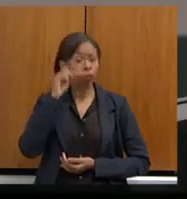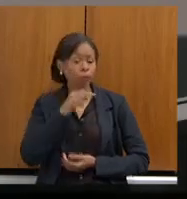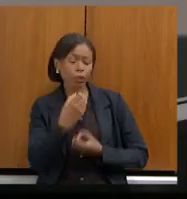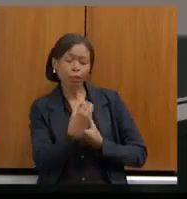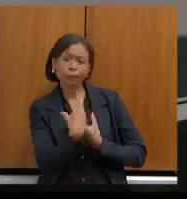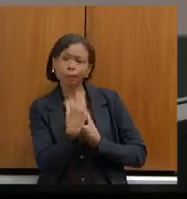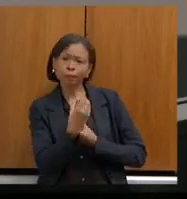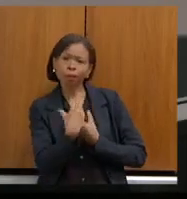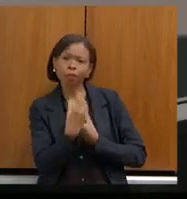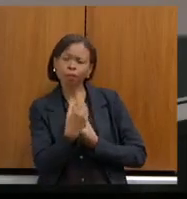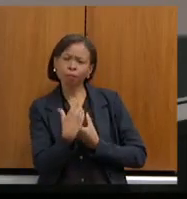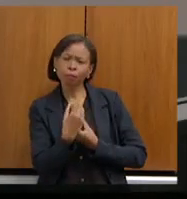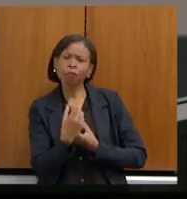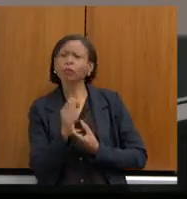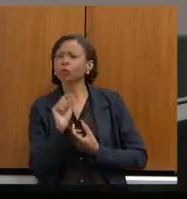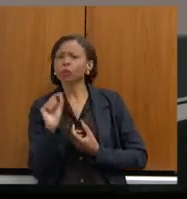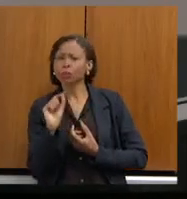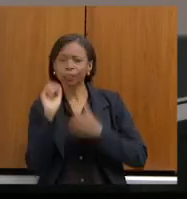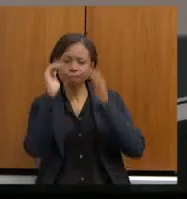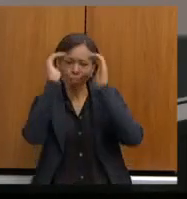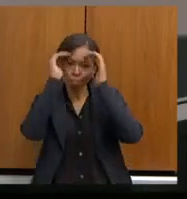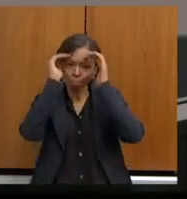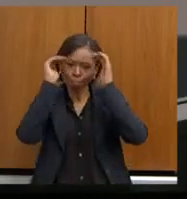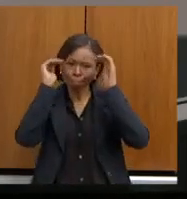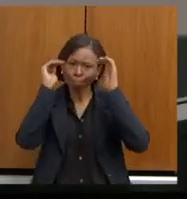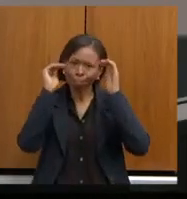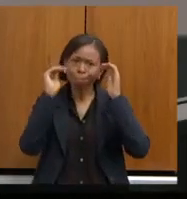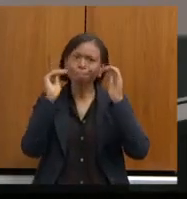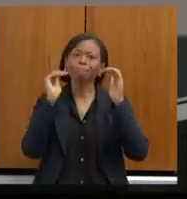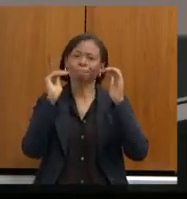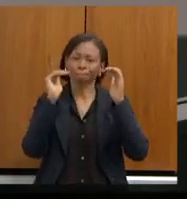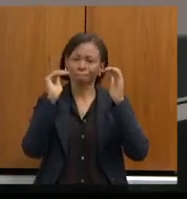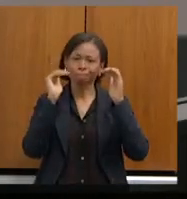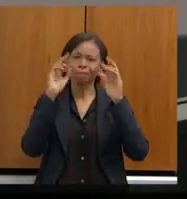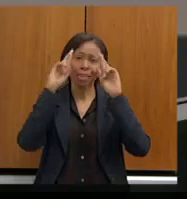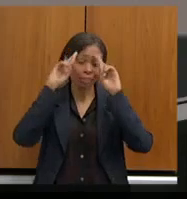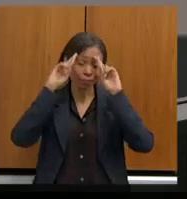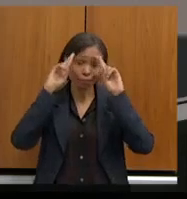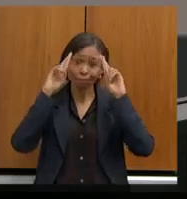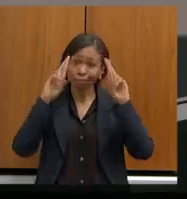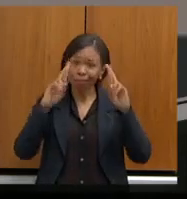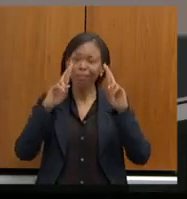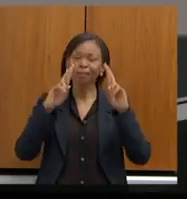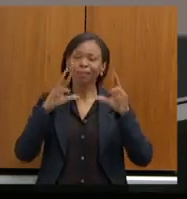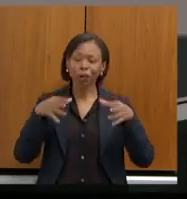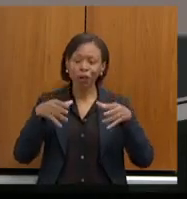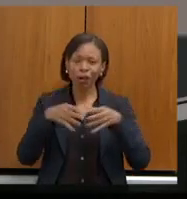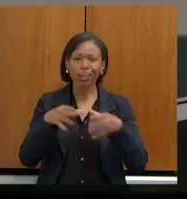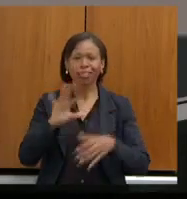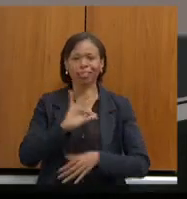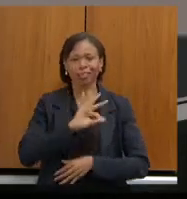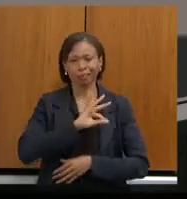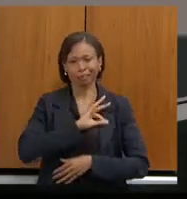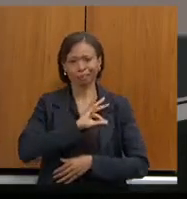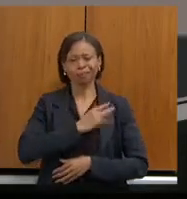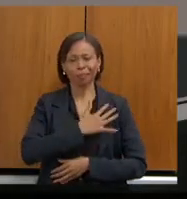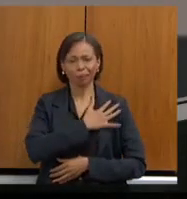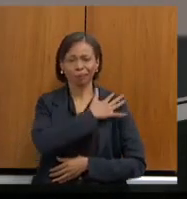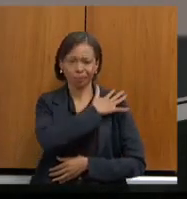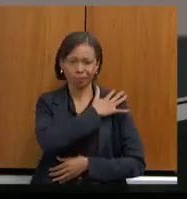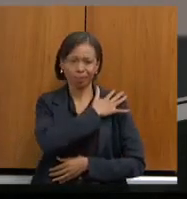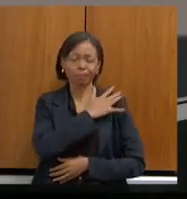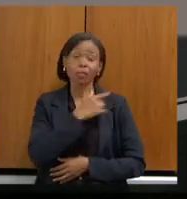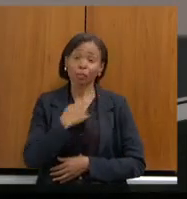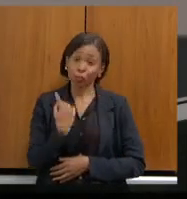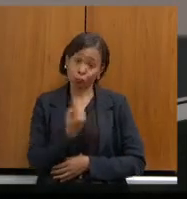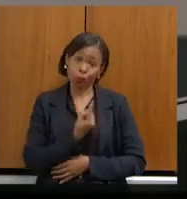a questão de e a essa gloriosa polícia militar e também nós